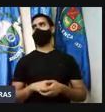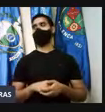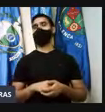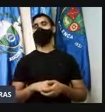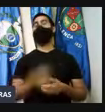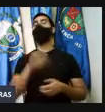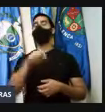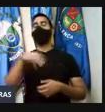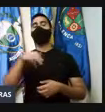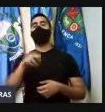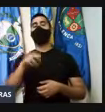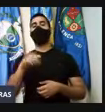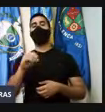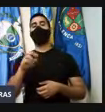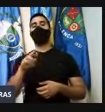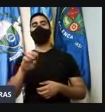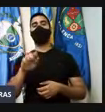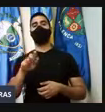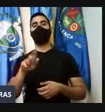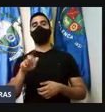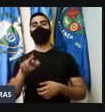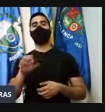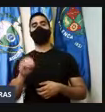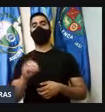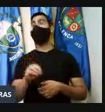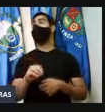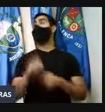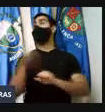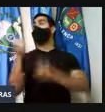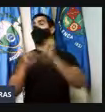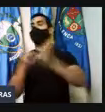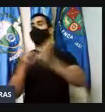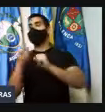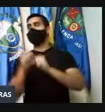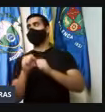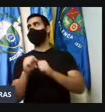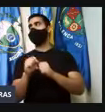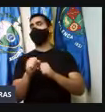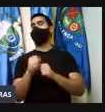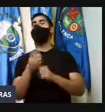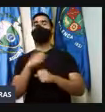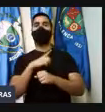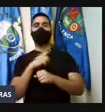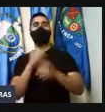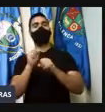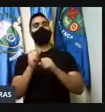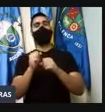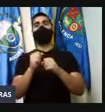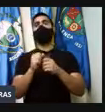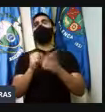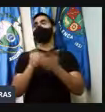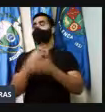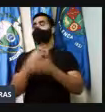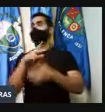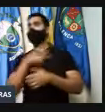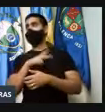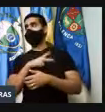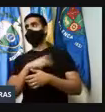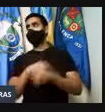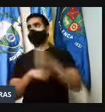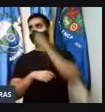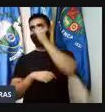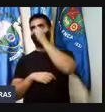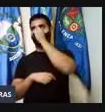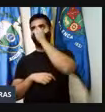marco regulatório do saneamento básico. Empresas que vão ter a concessão, né? São empresas privadas que vão atuar nos